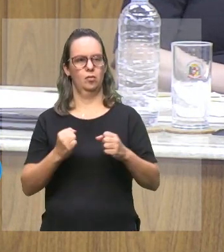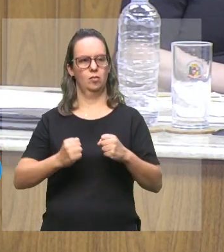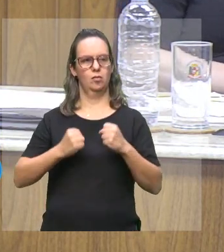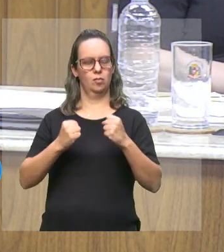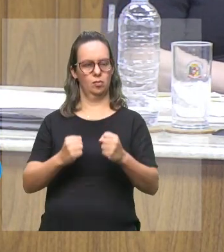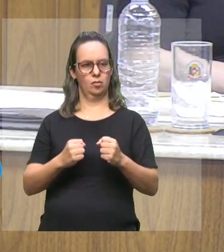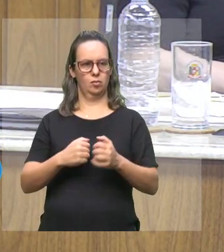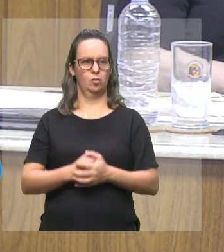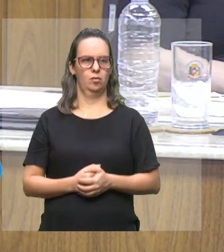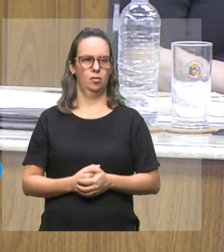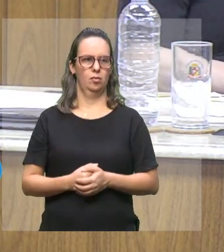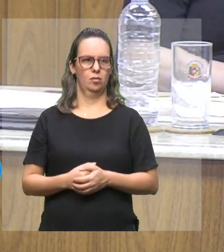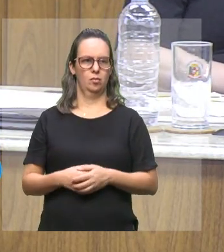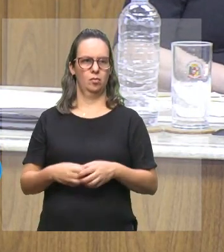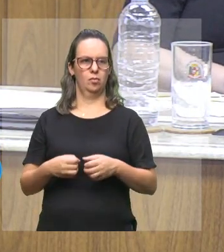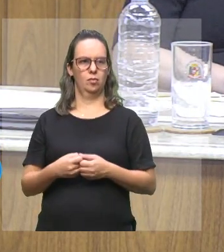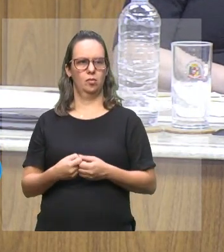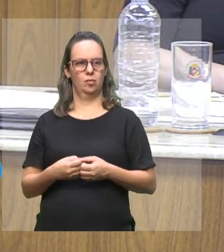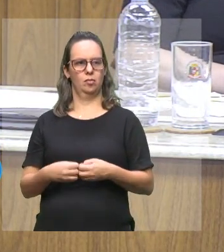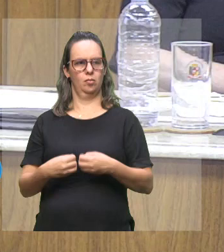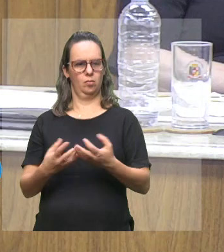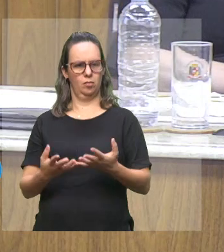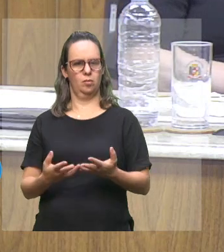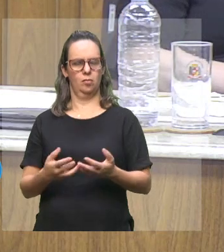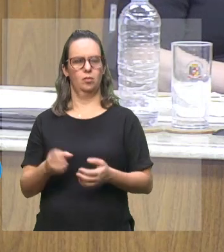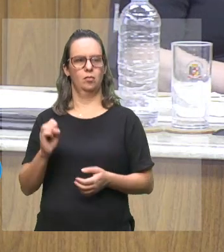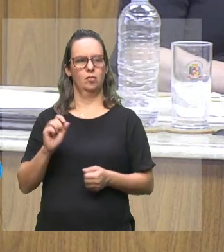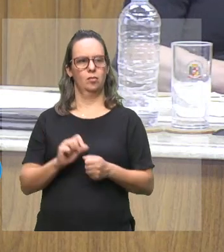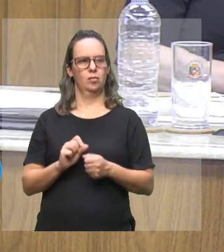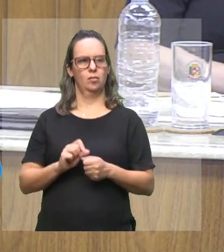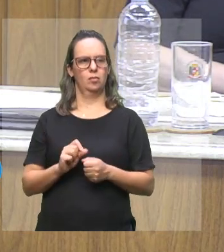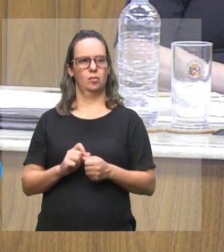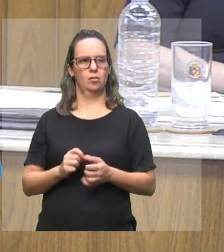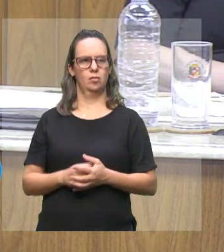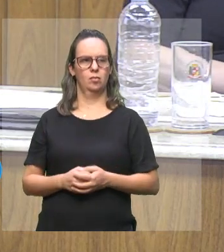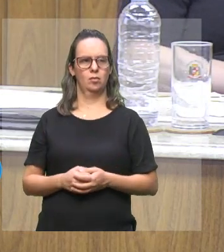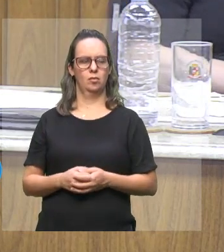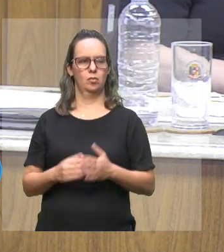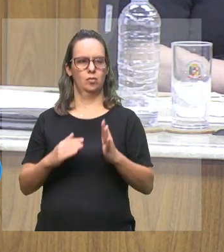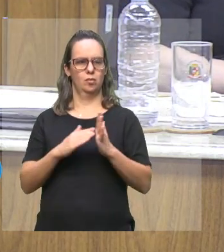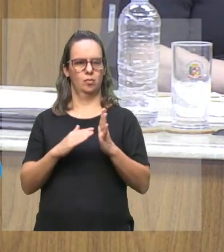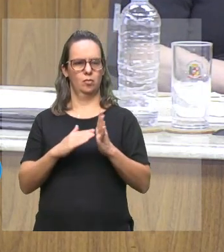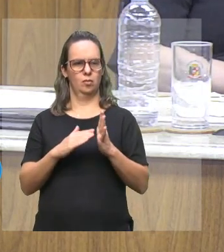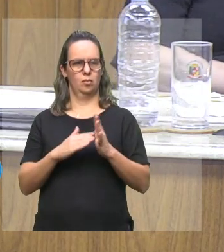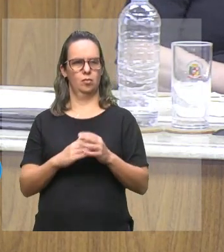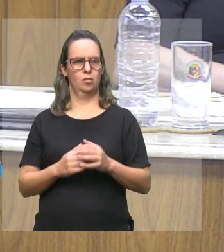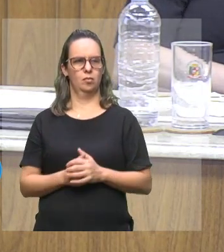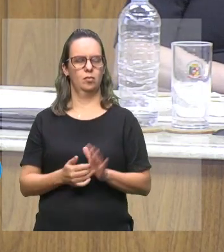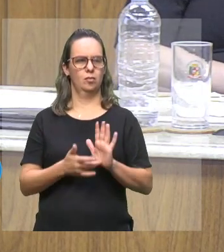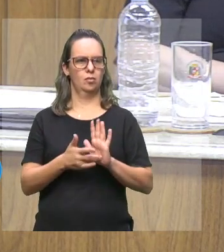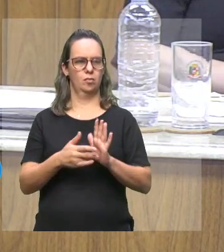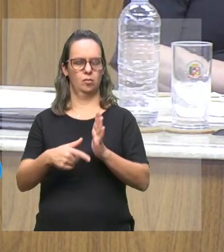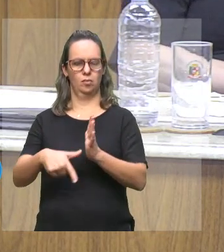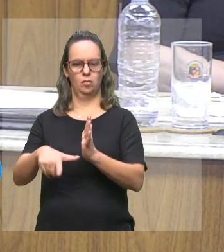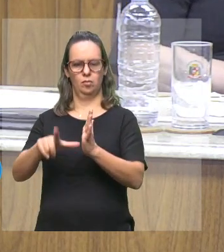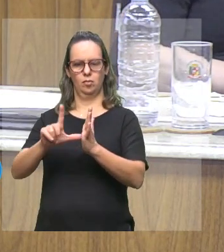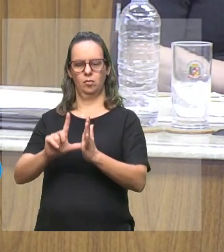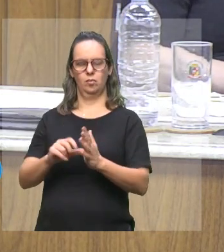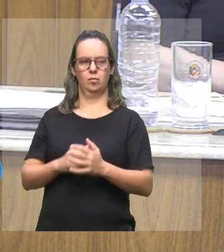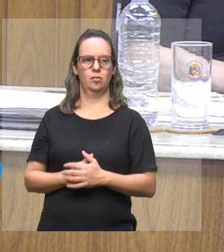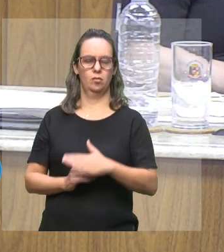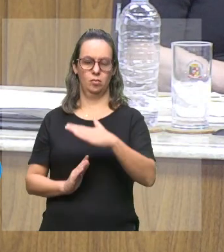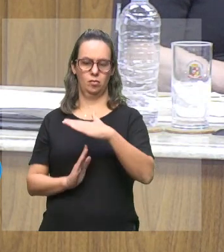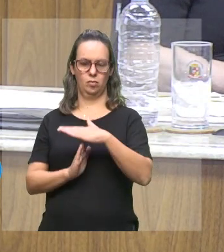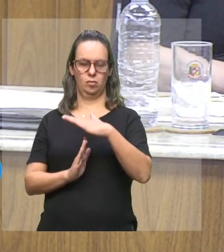ter as despesas eventualmente realizadas, suportadas pelo regime de adiantamento, de que trata o